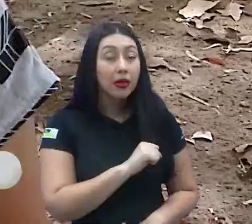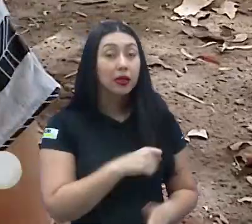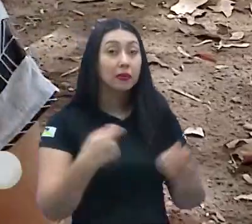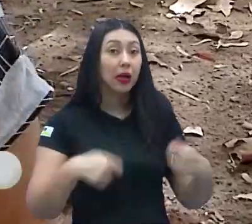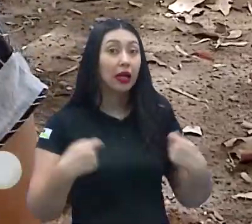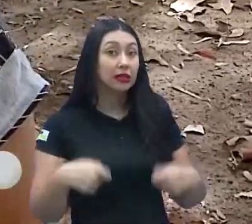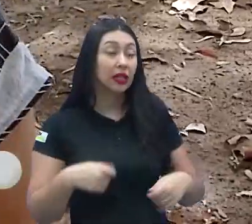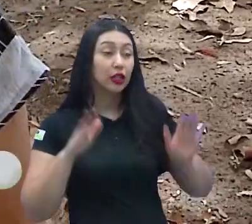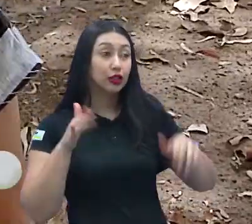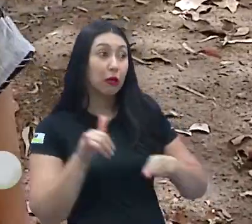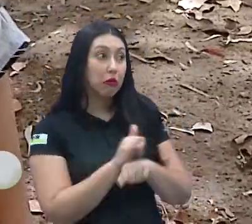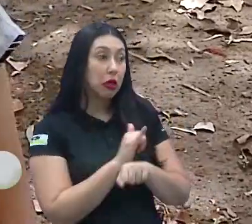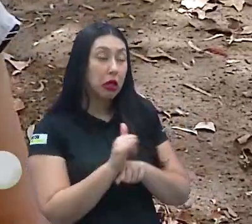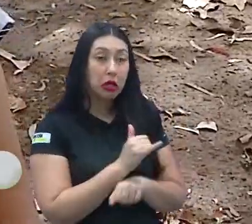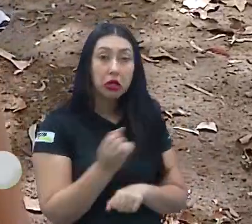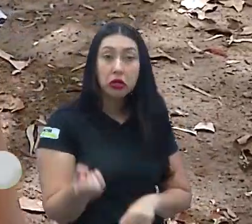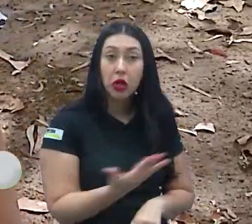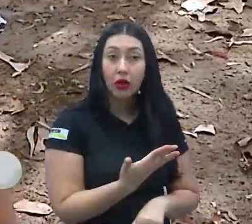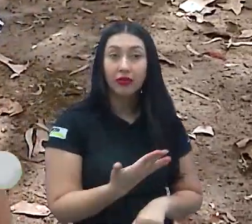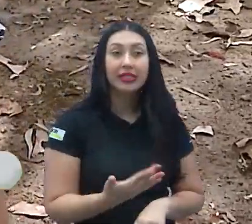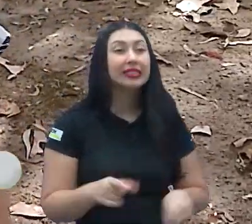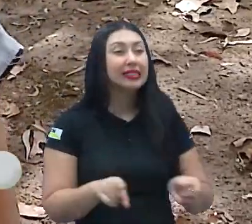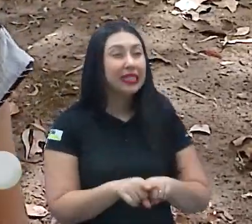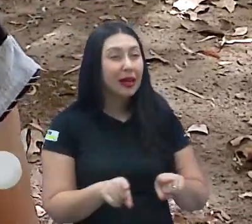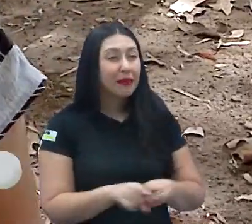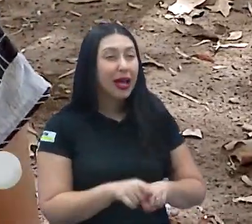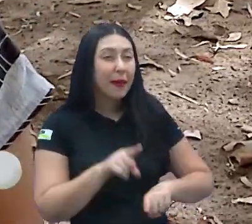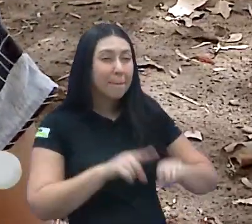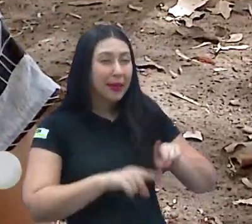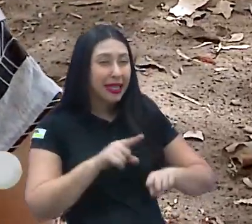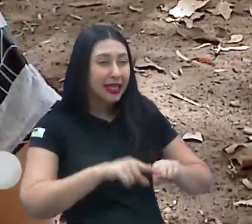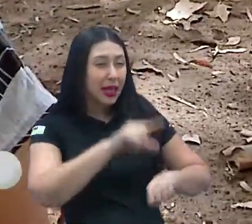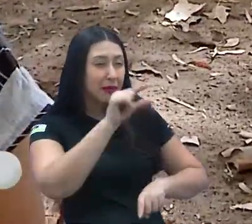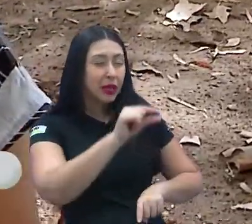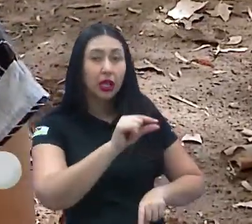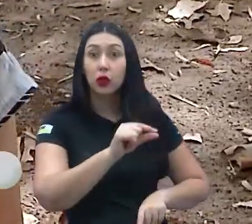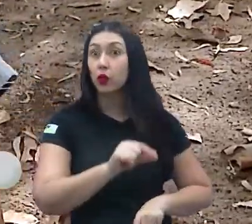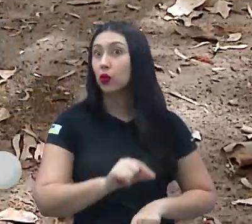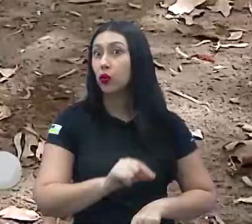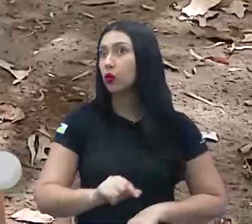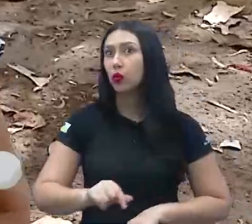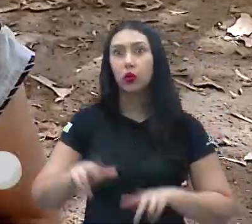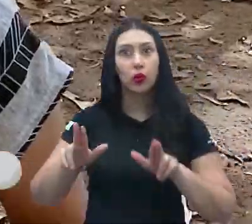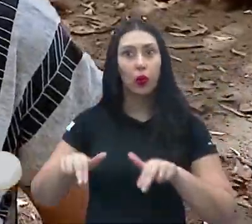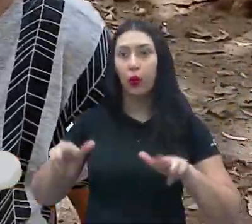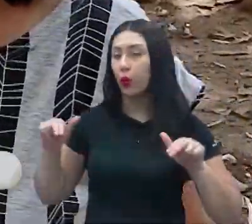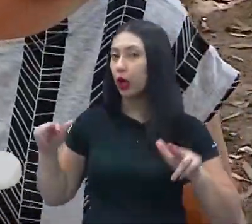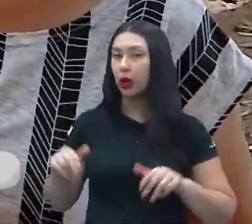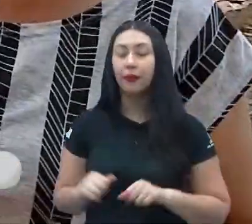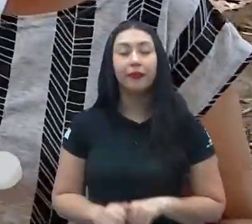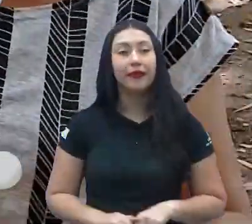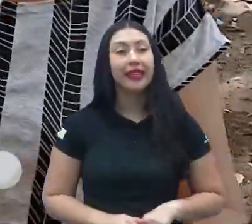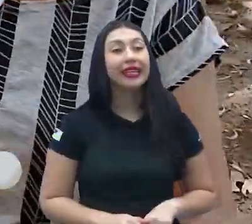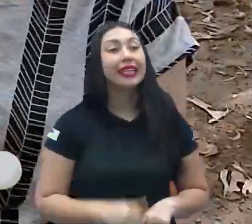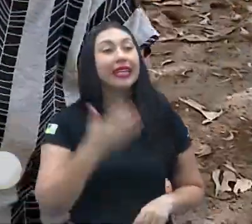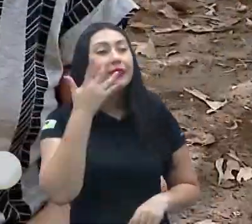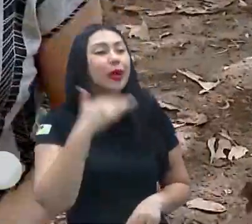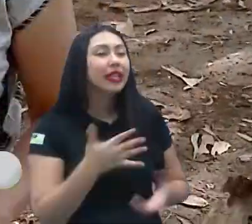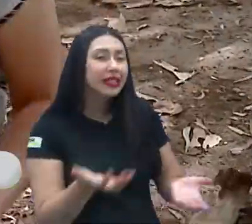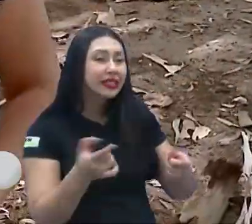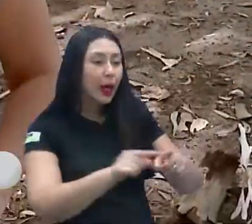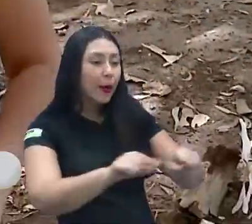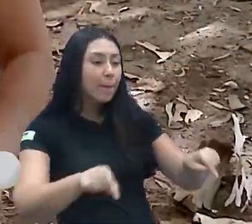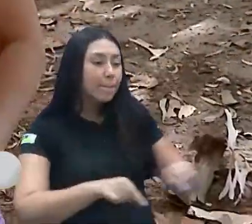pensando em outra coisa. Peças pequenas também, né? Peças pequenas nem pensar. E quando a criança quer ir na piscina? Então a Maria já